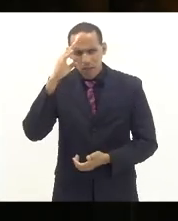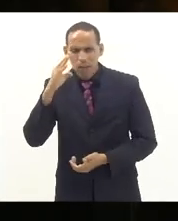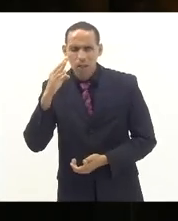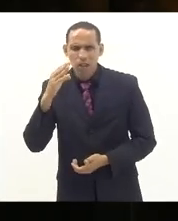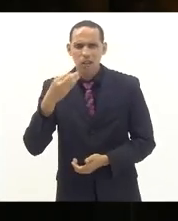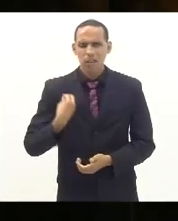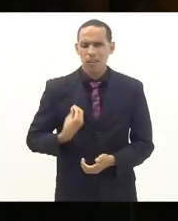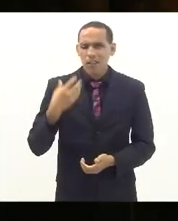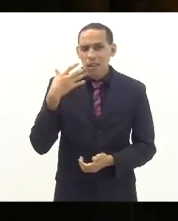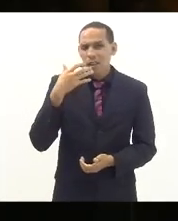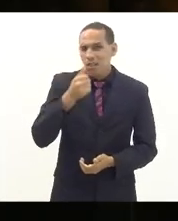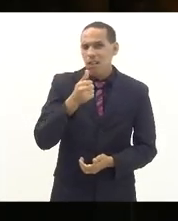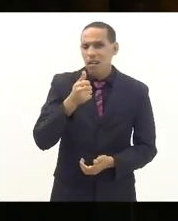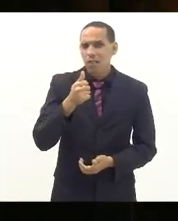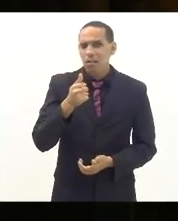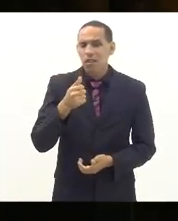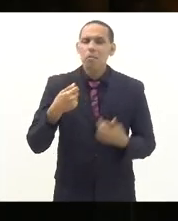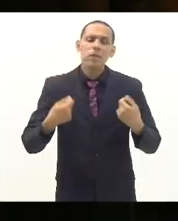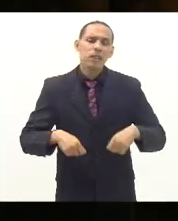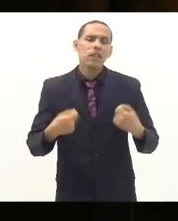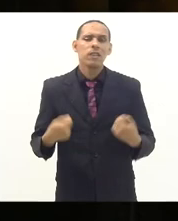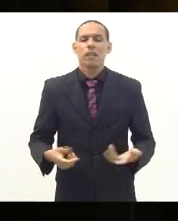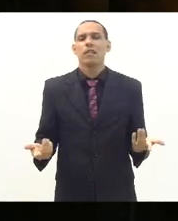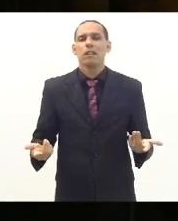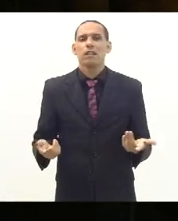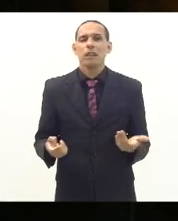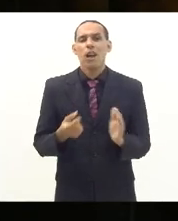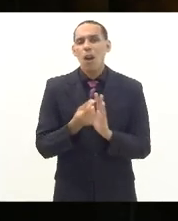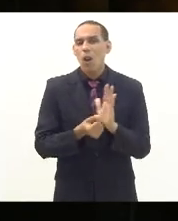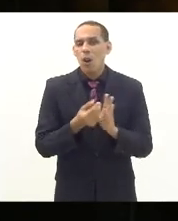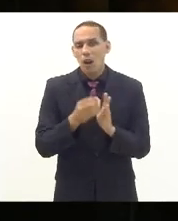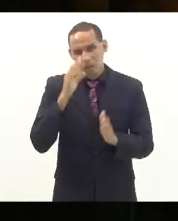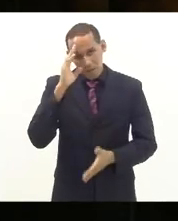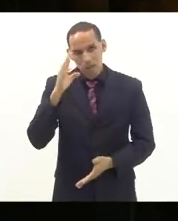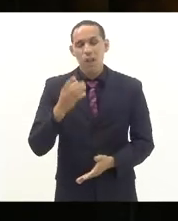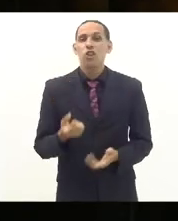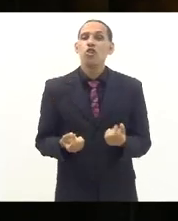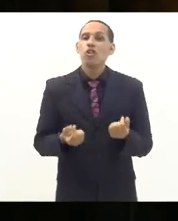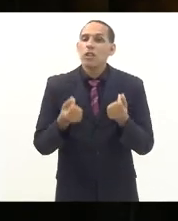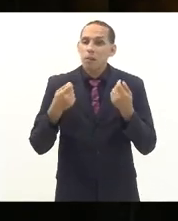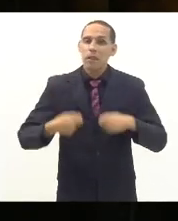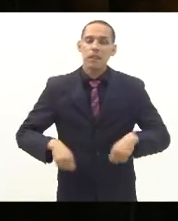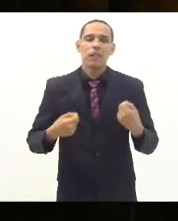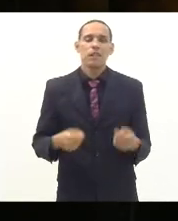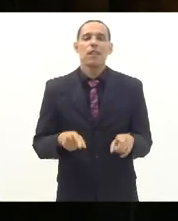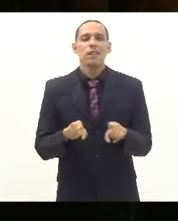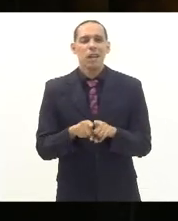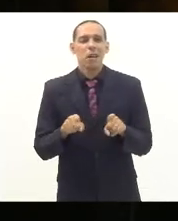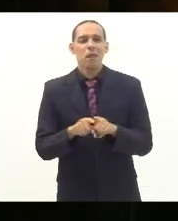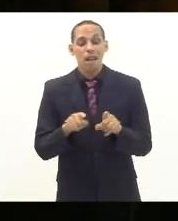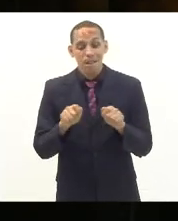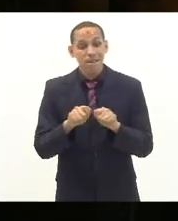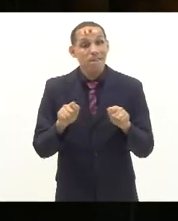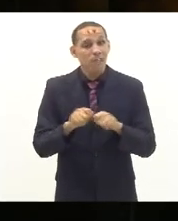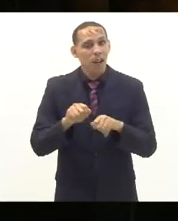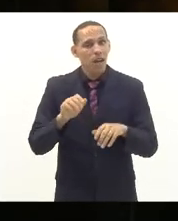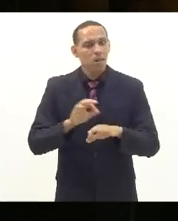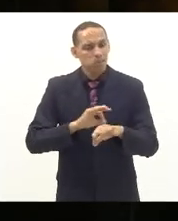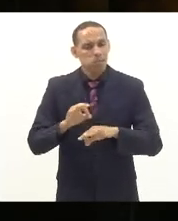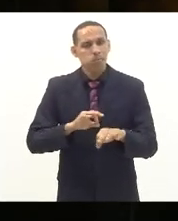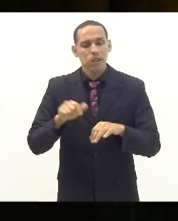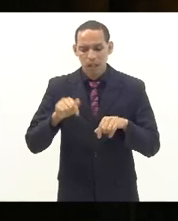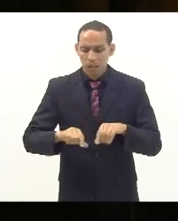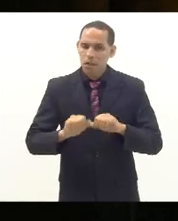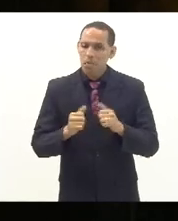para salvar a vida das pessoas tem que ter prioridade orçamentária tem que ter dinheiro e tem que executar aquilo que essa